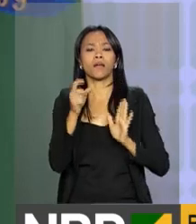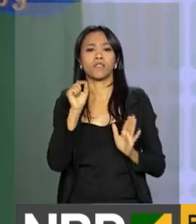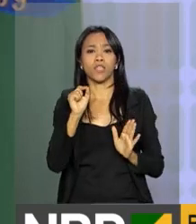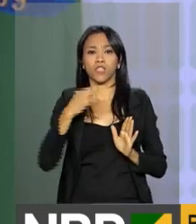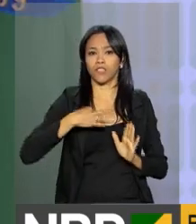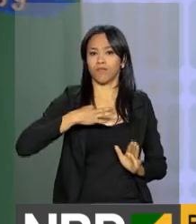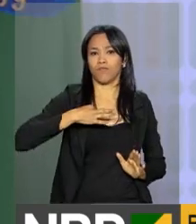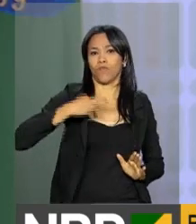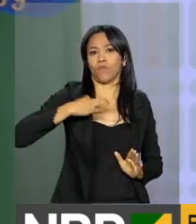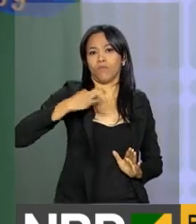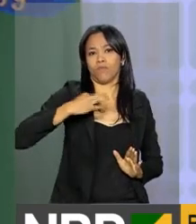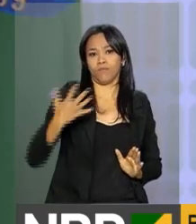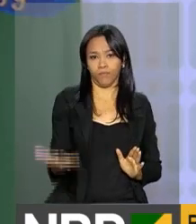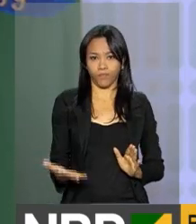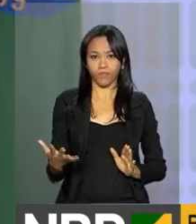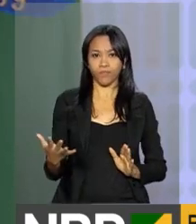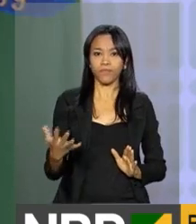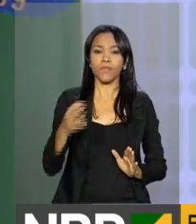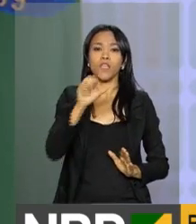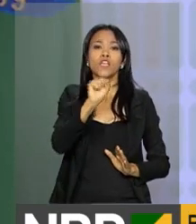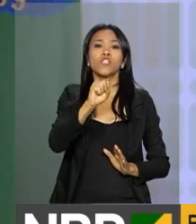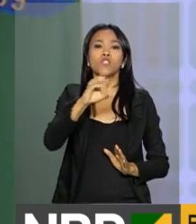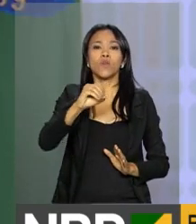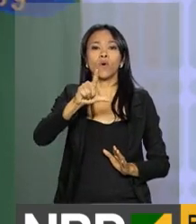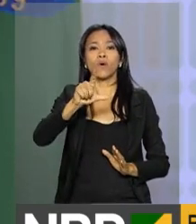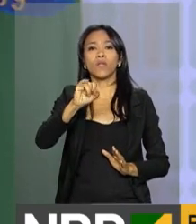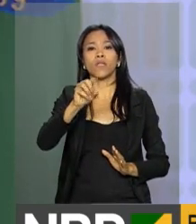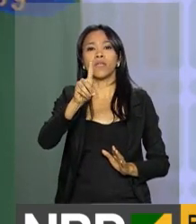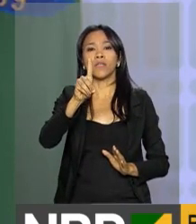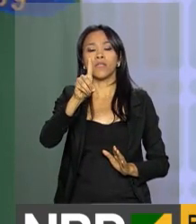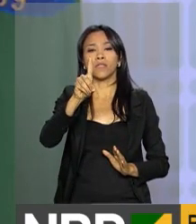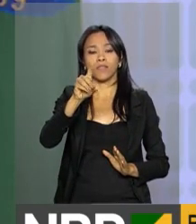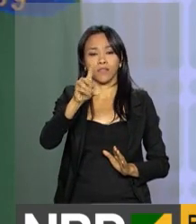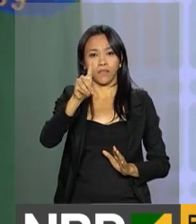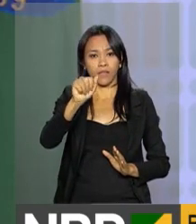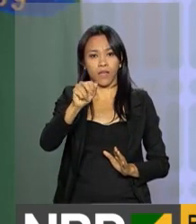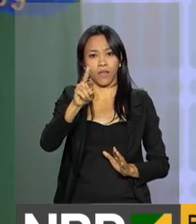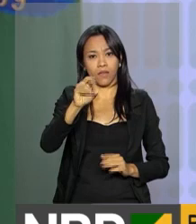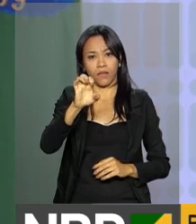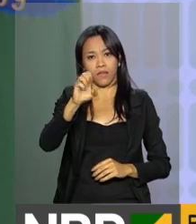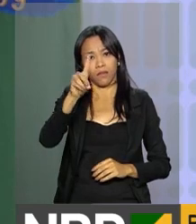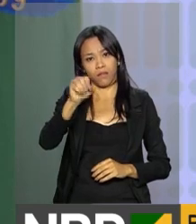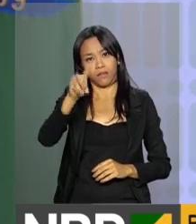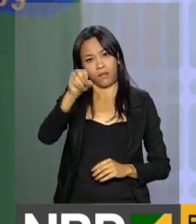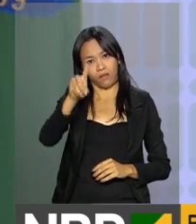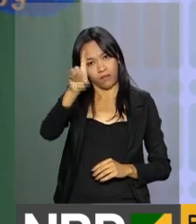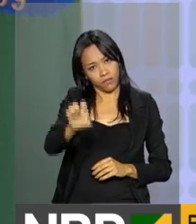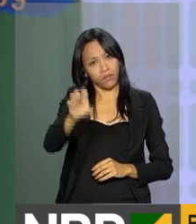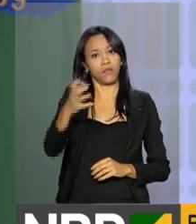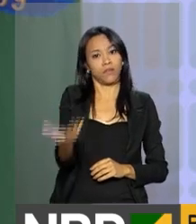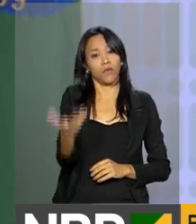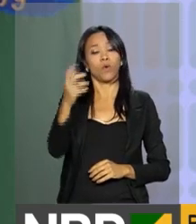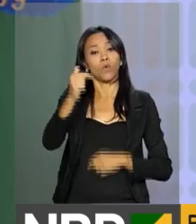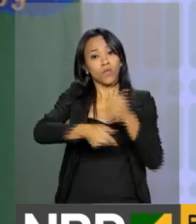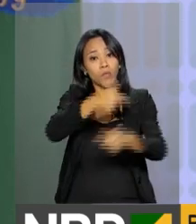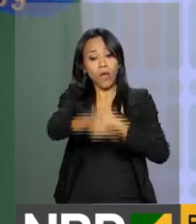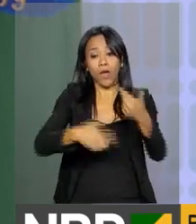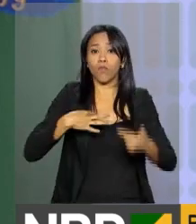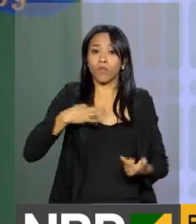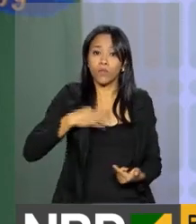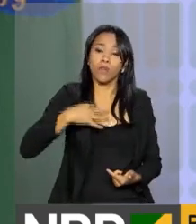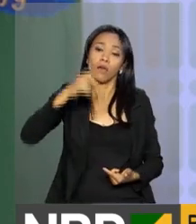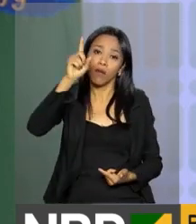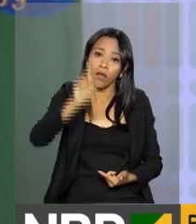que isto colabora muito com a sociedade brasileira. Porque, afinal, o trabalho voluntário é